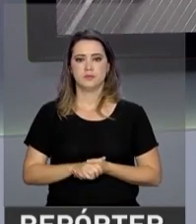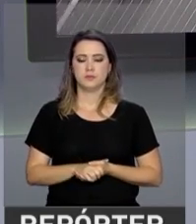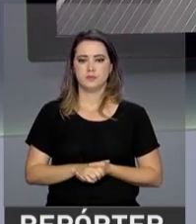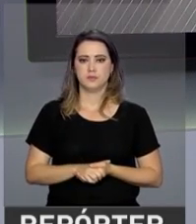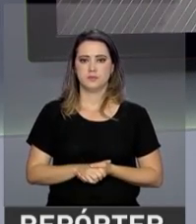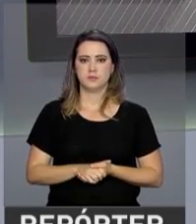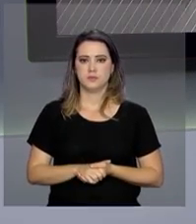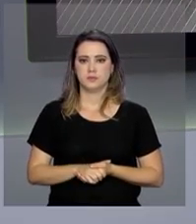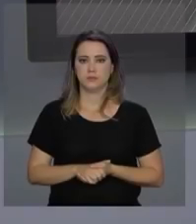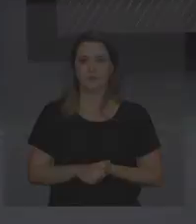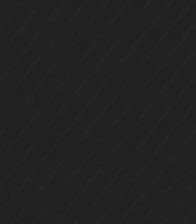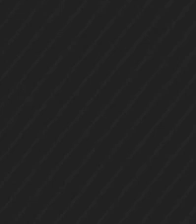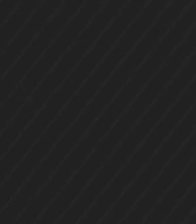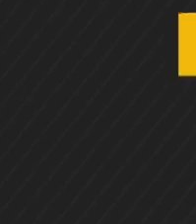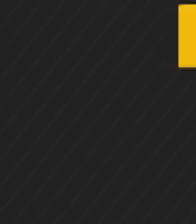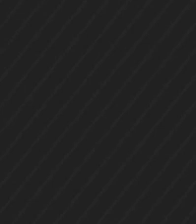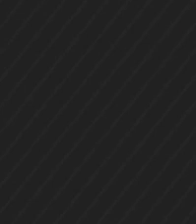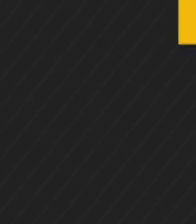federal